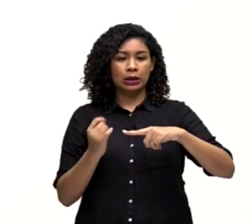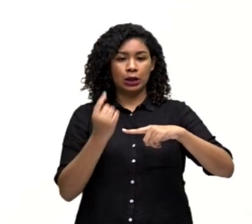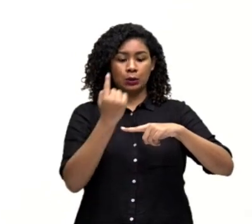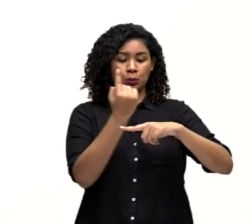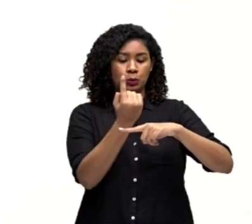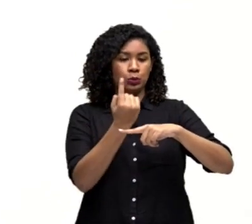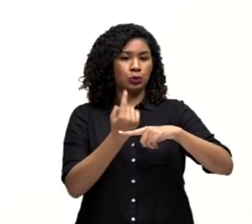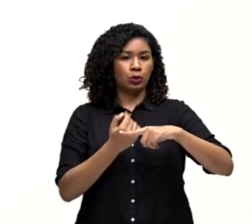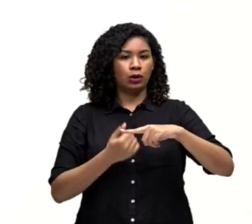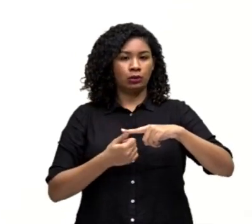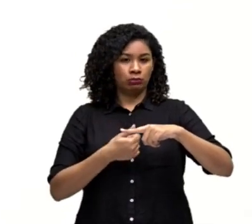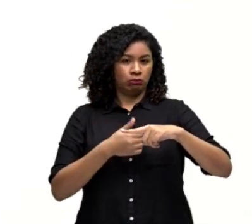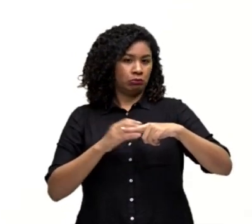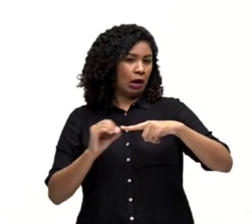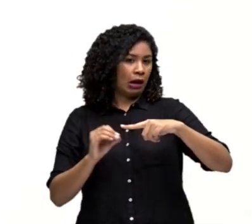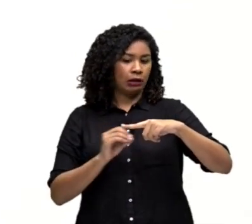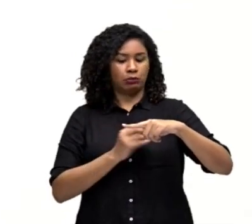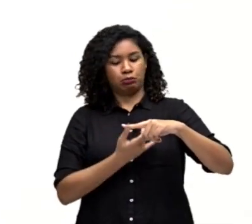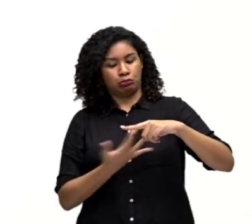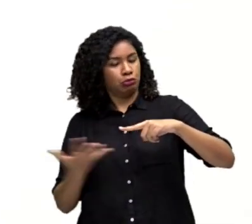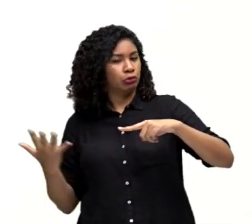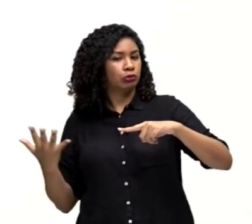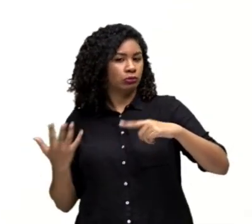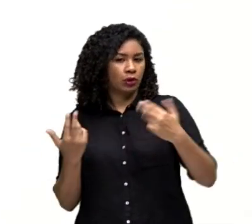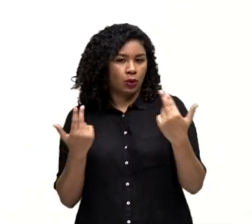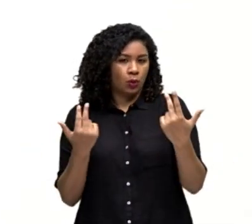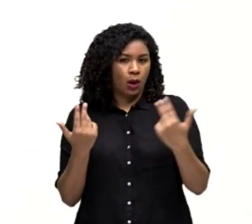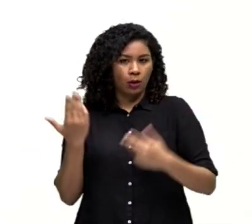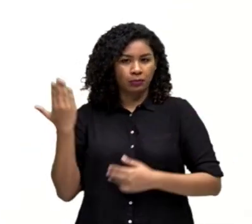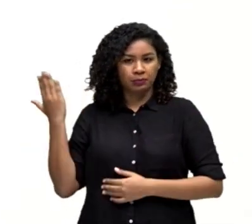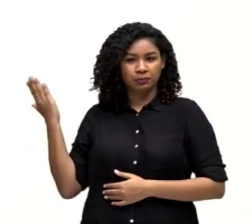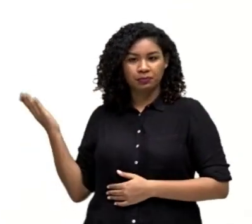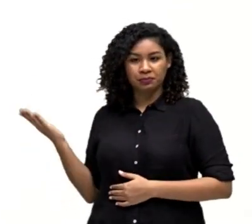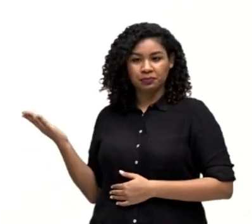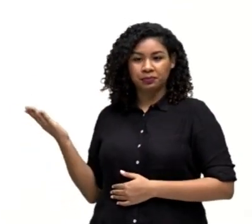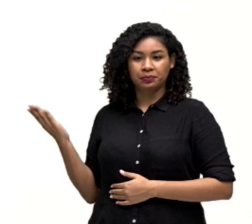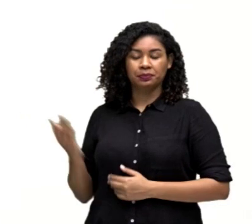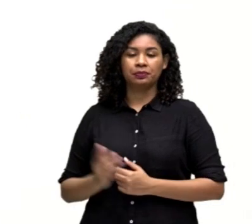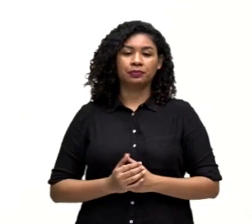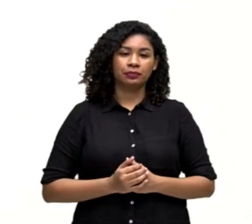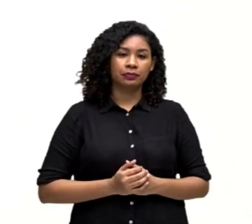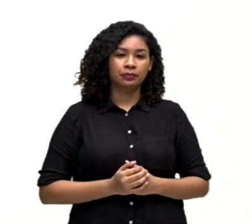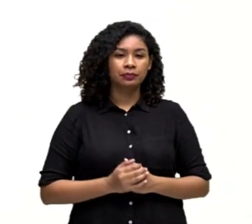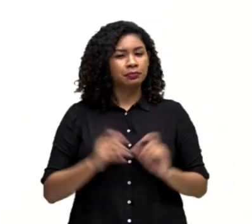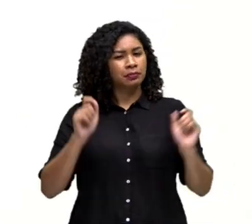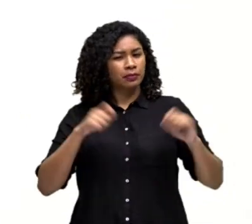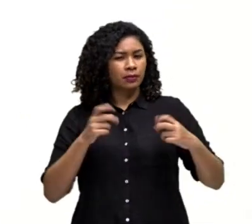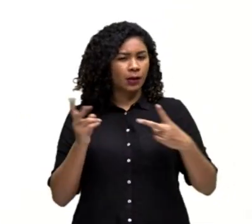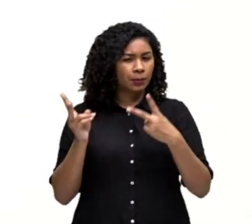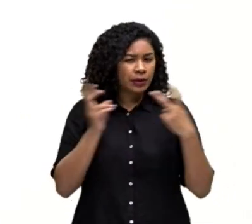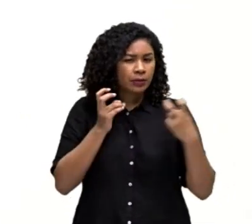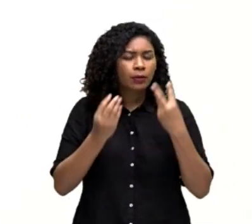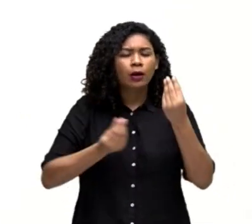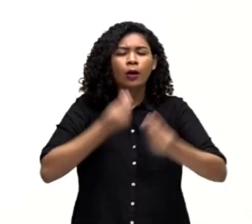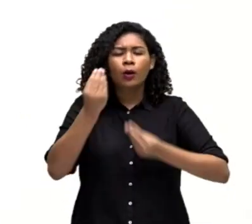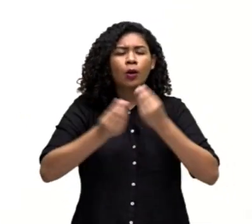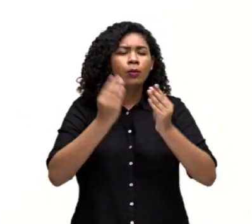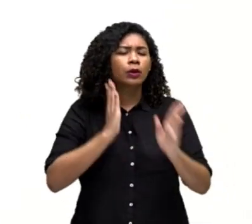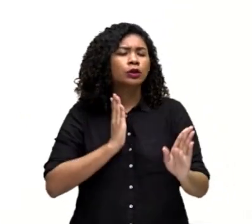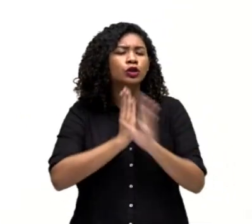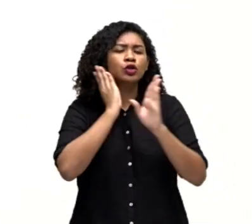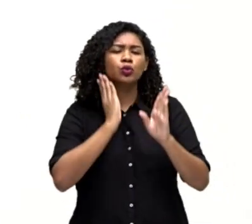de 10. Ok, então a gente viu até então como que a gente faz para identificar uma